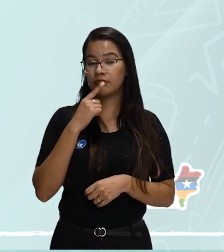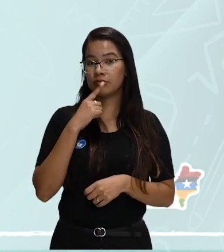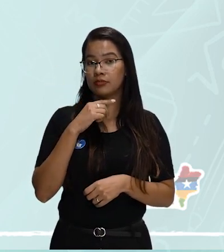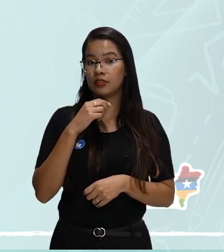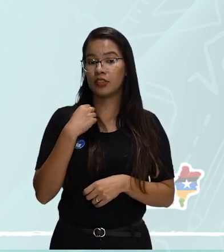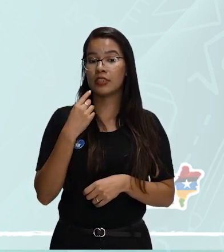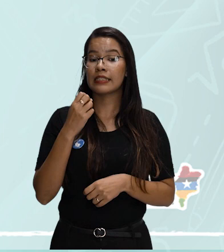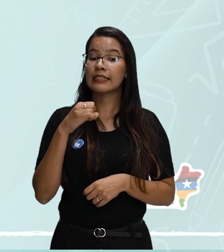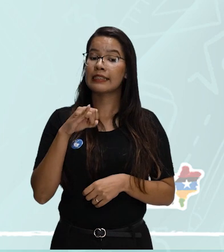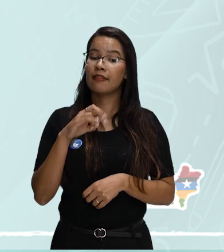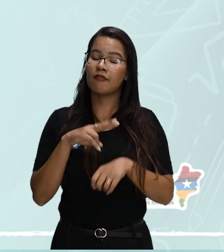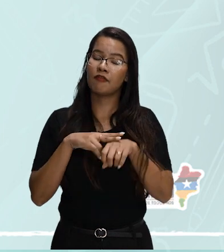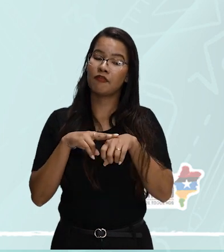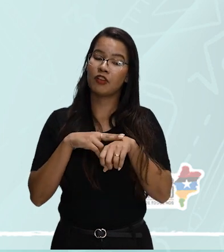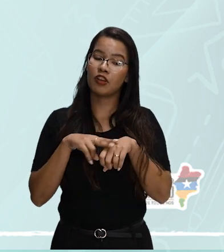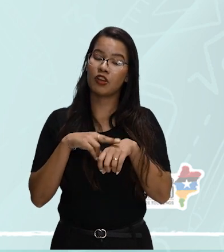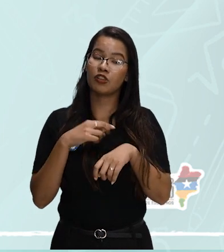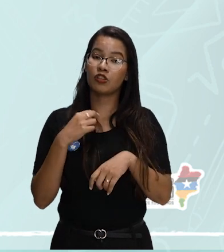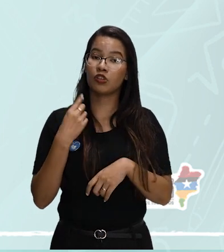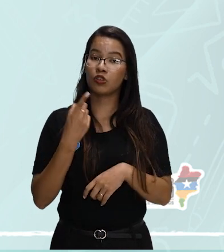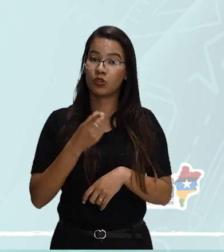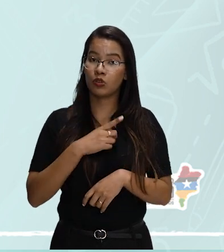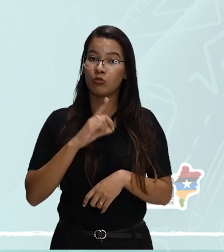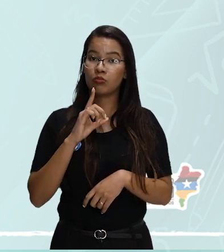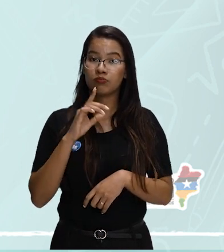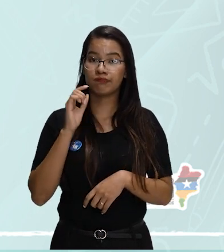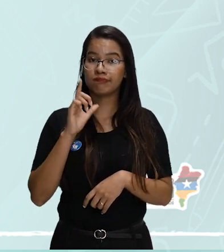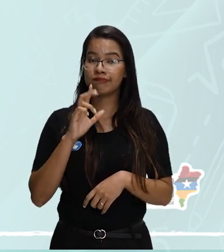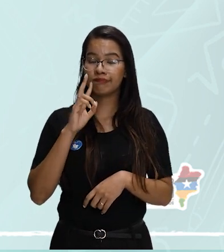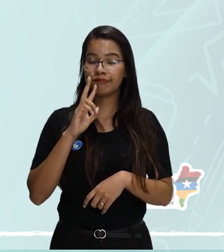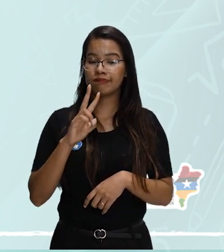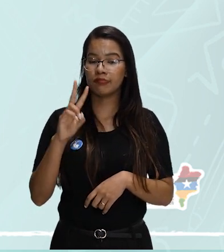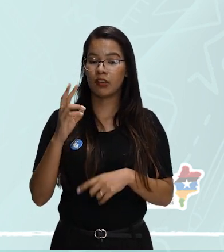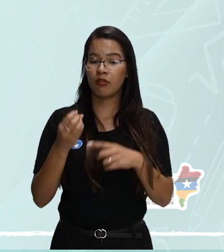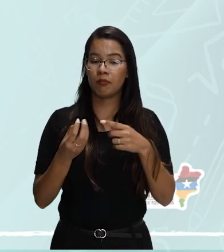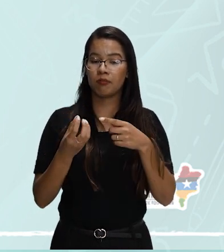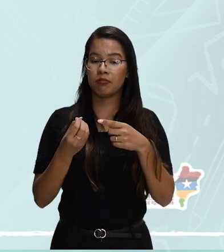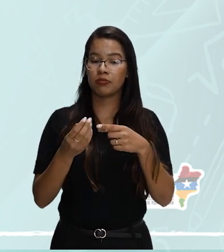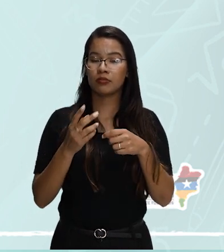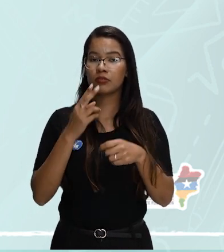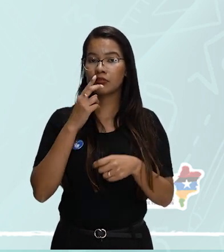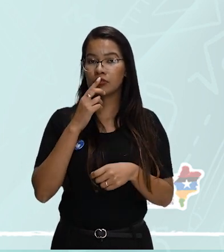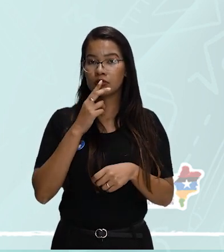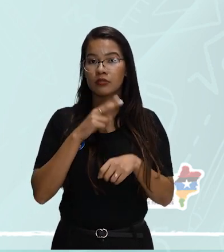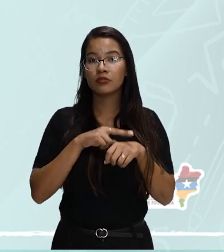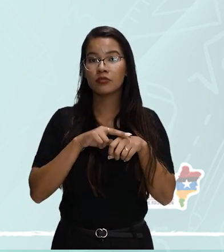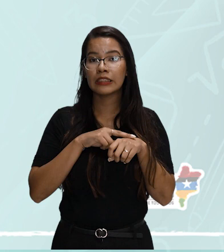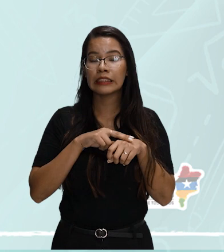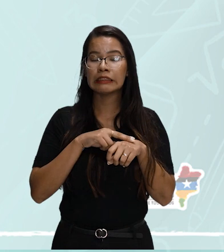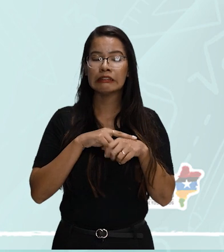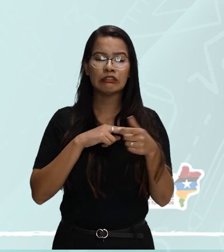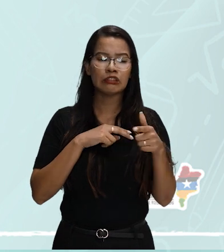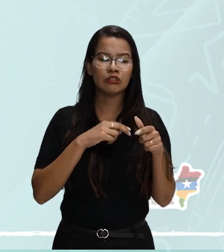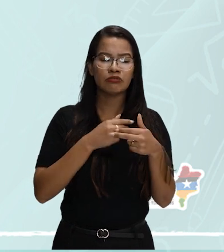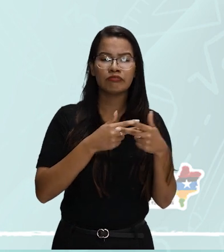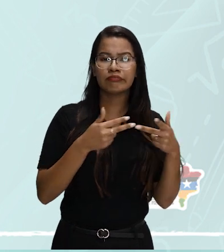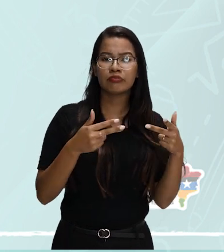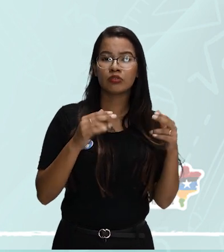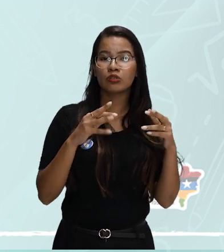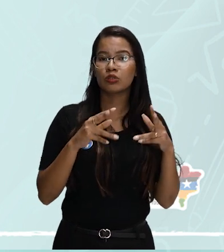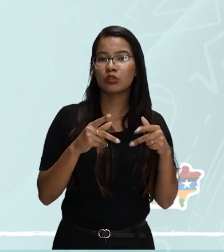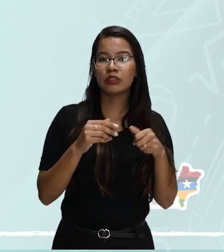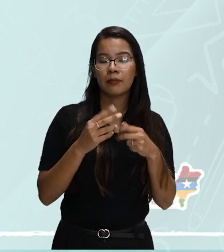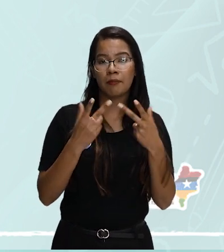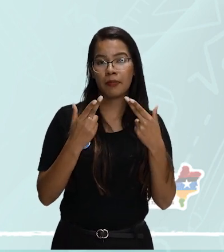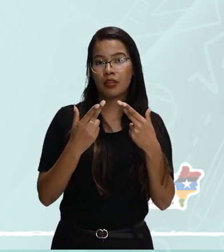ver, desculpa, os objetos verdes. E os das demais cores, todos ficarão de cor preta.